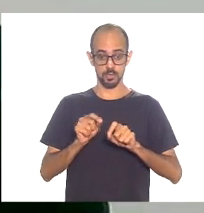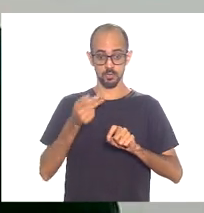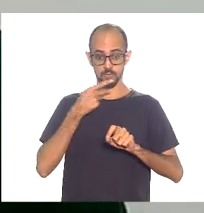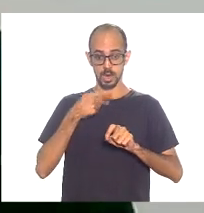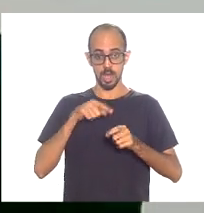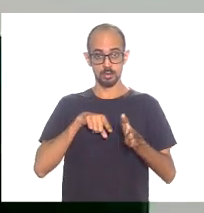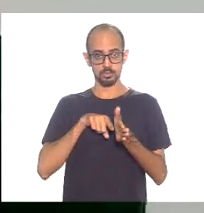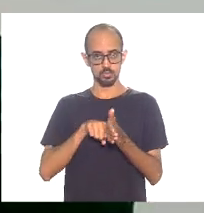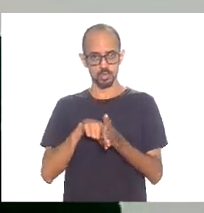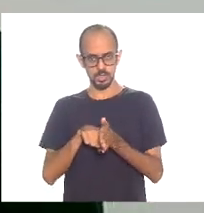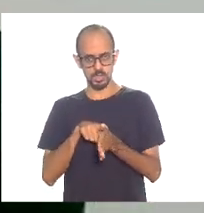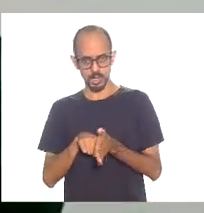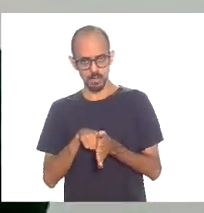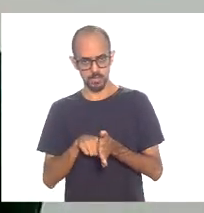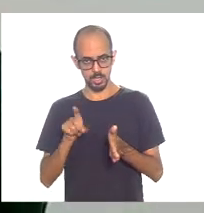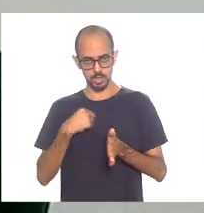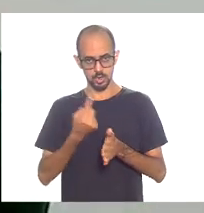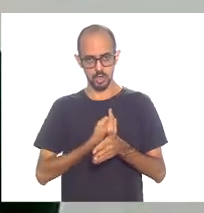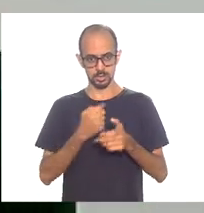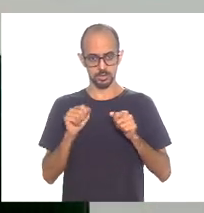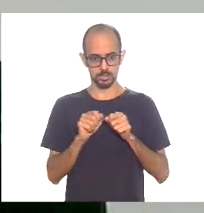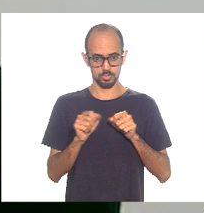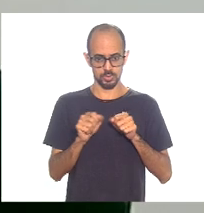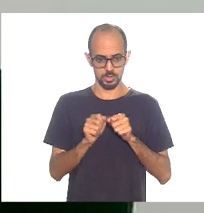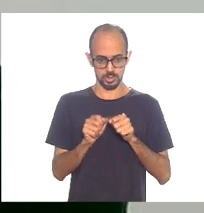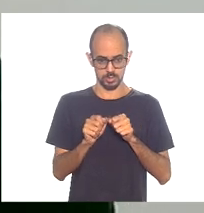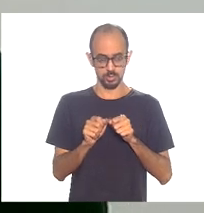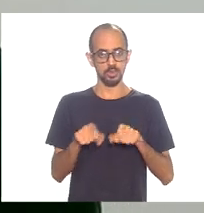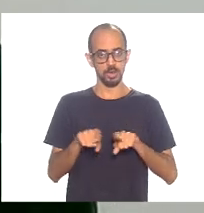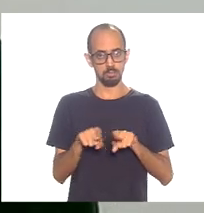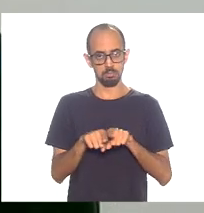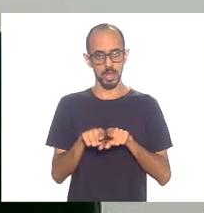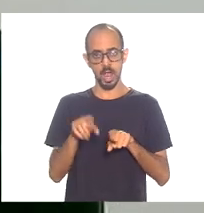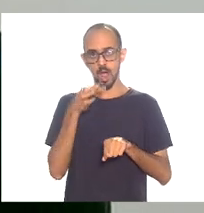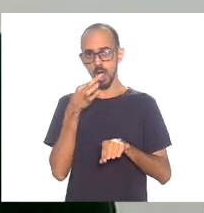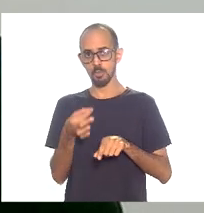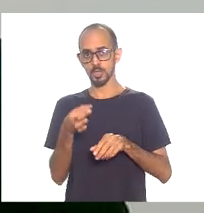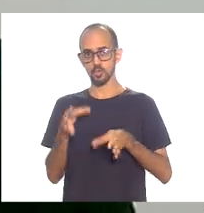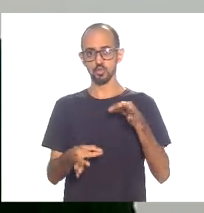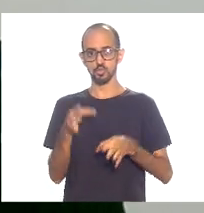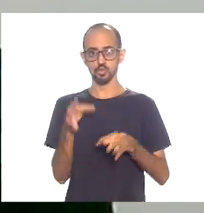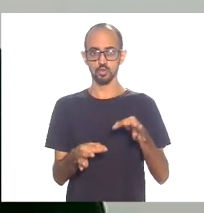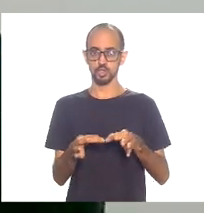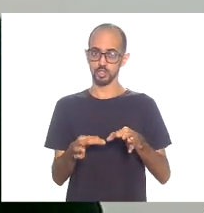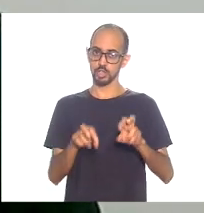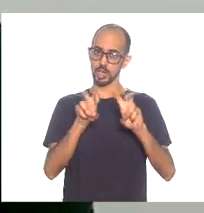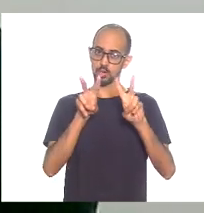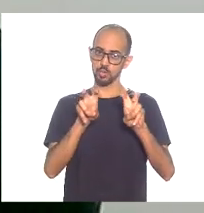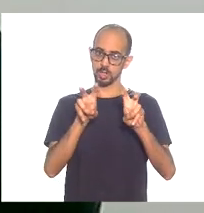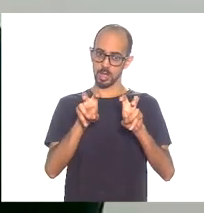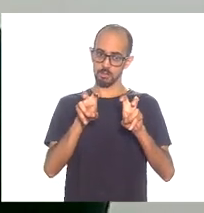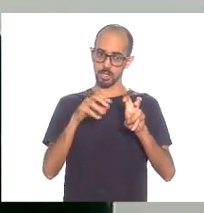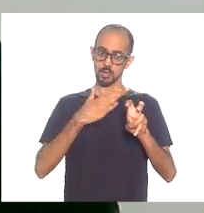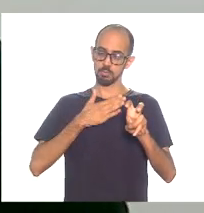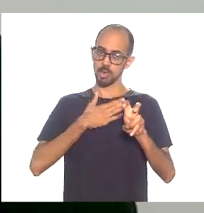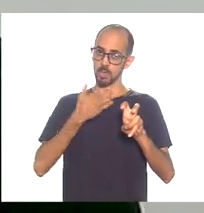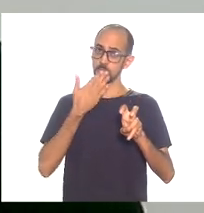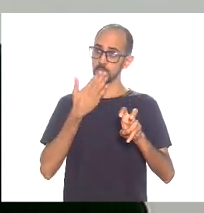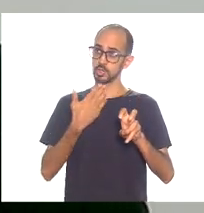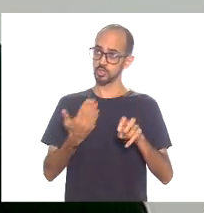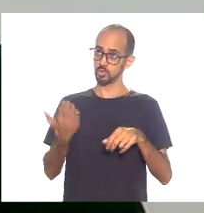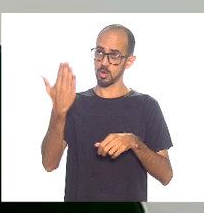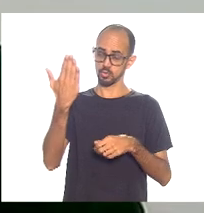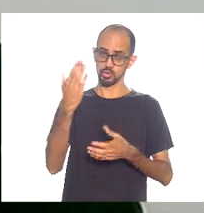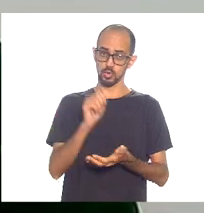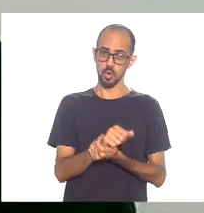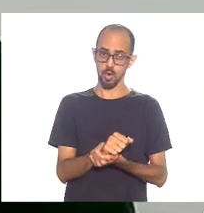temos feito a respeito, inclusive de posicionamentos jurídicos efetivos a respeito desse tema, o meu encaminhamento, o meu pedido à Vossa Excelência,